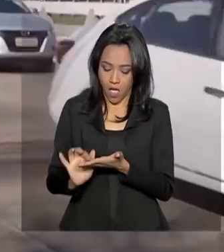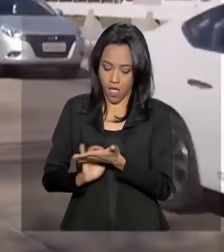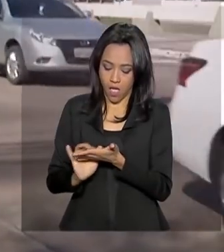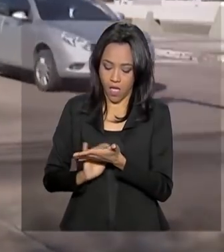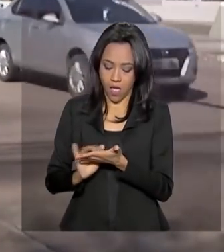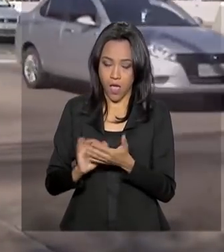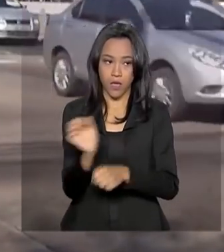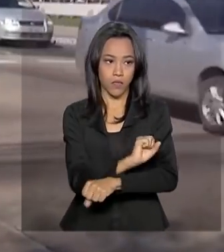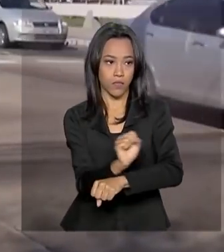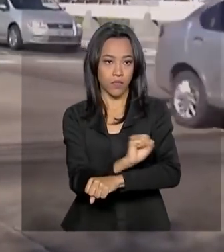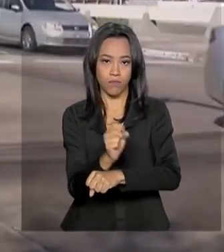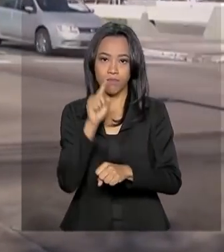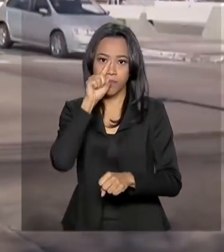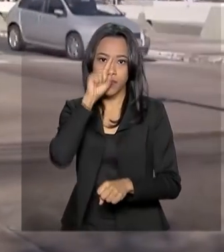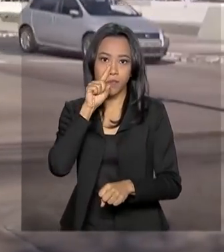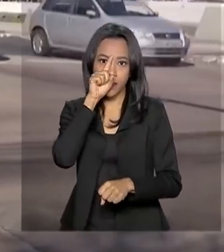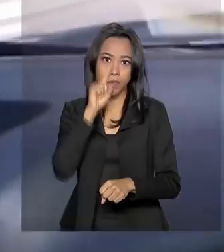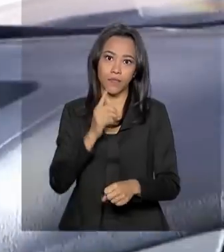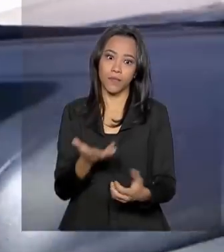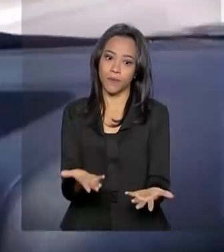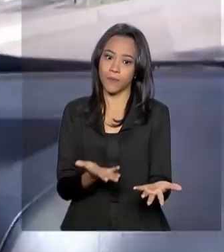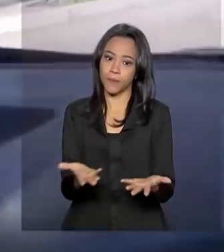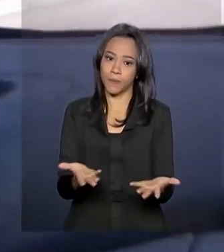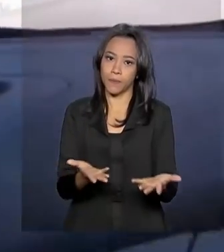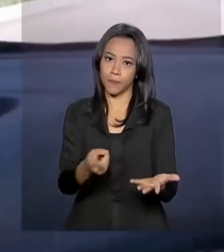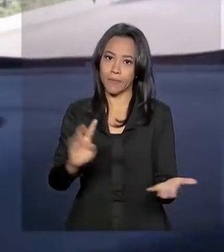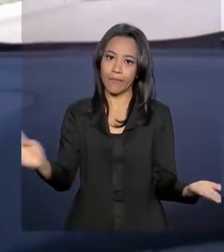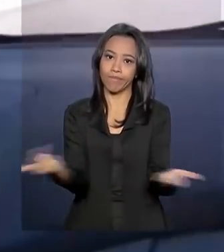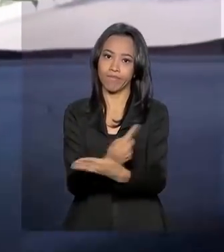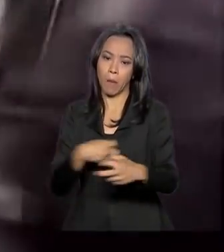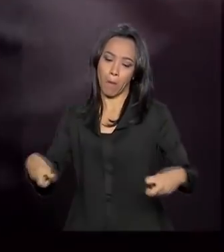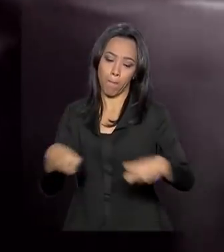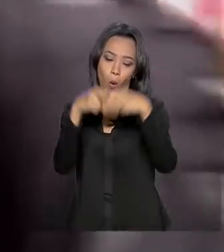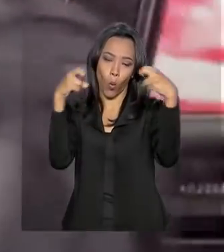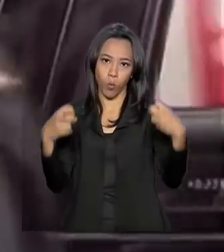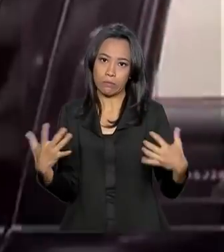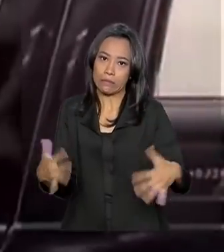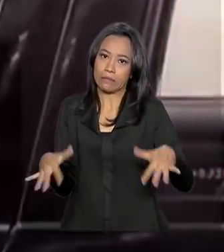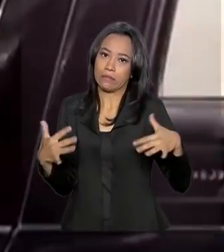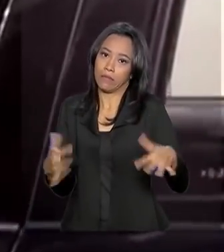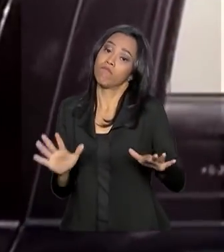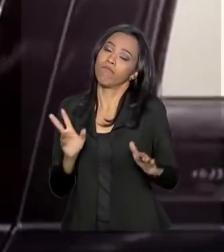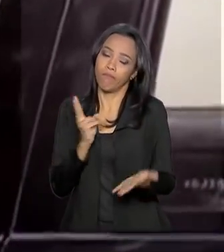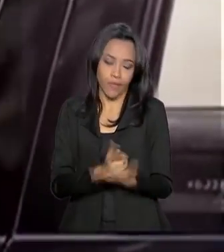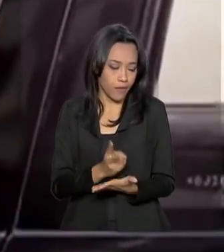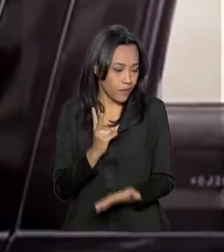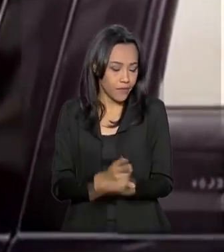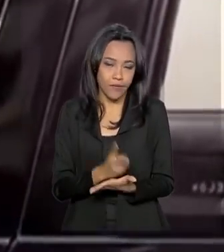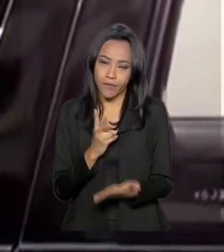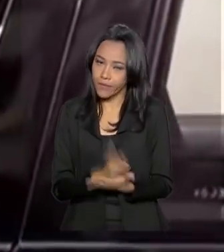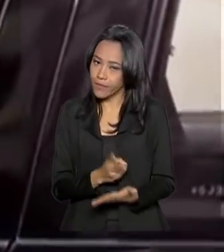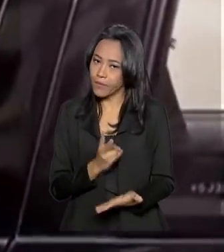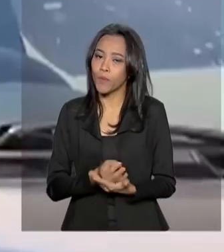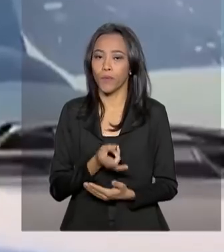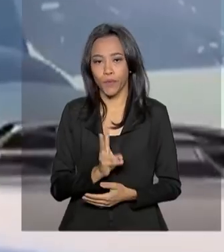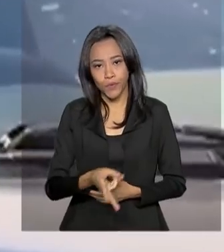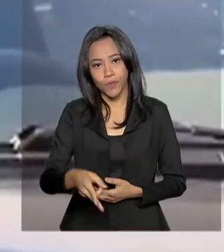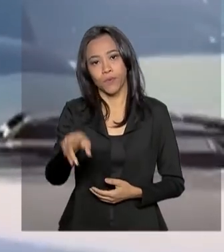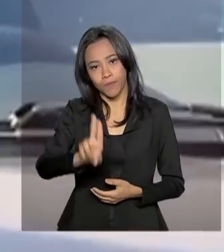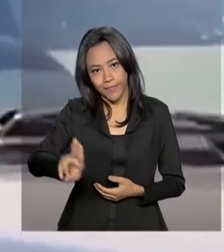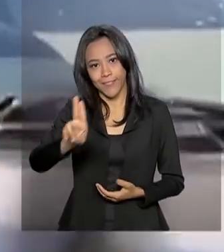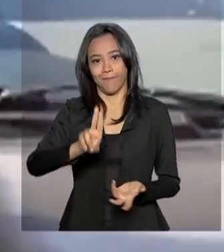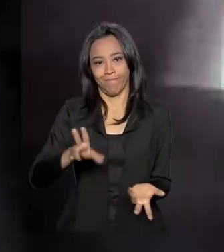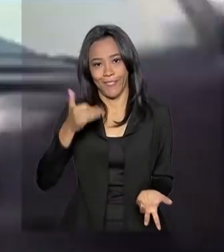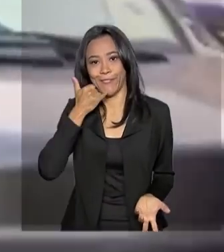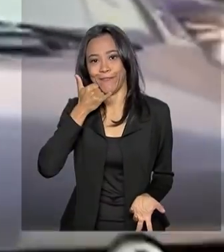perigosa. Um grande risco para acidentes de trânsito. Mesmo assim, o brasileiro insiste no mau hábito.